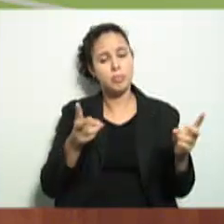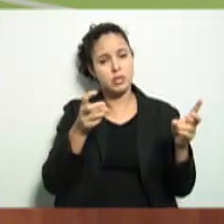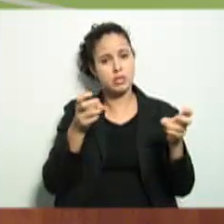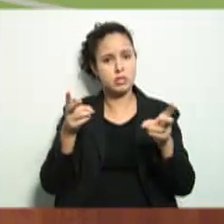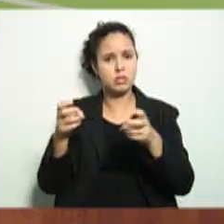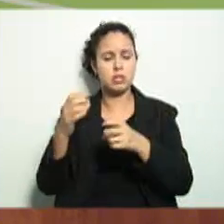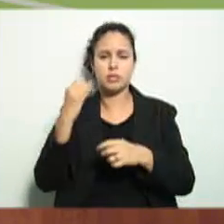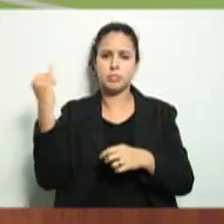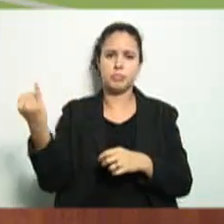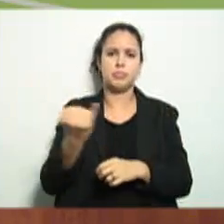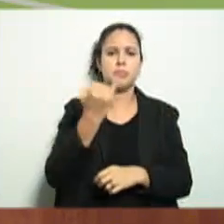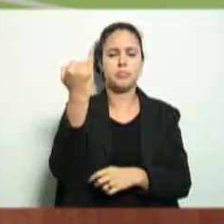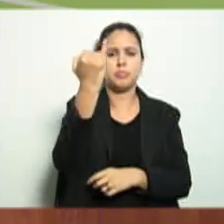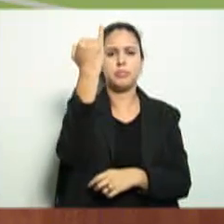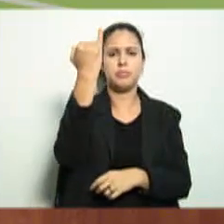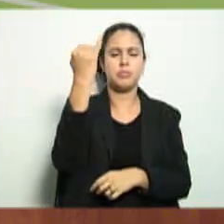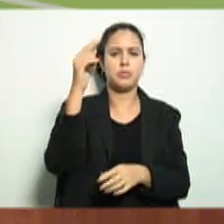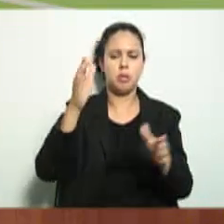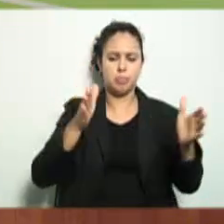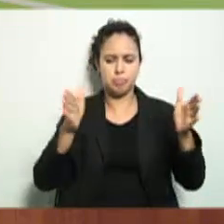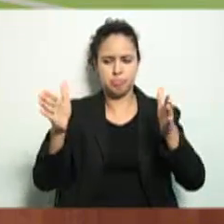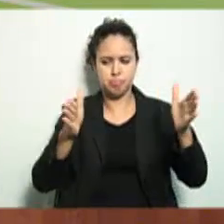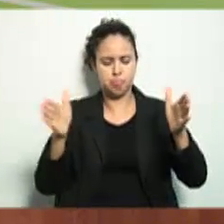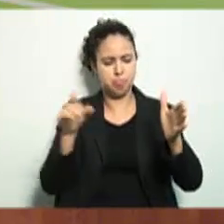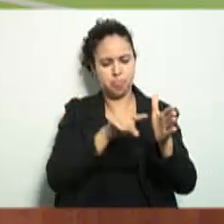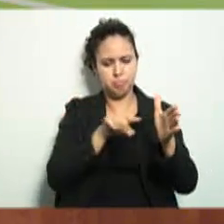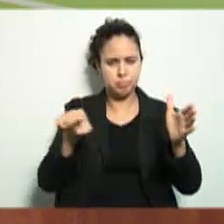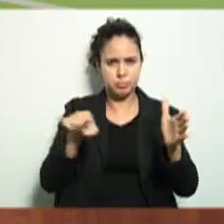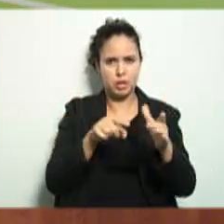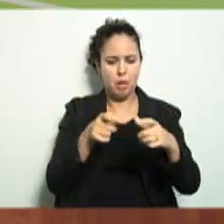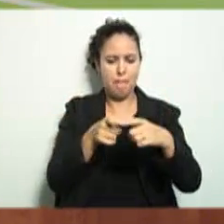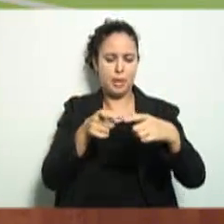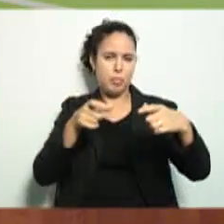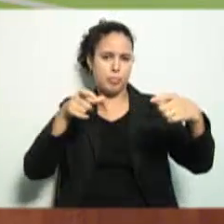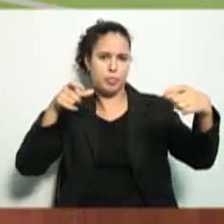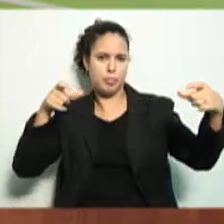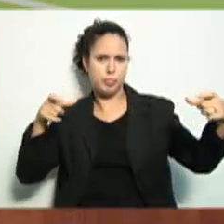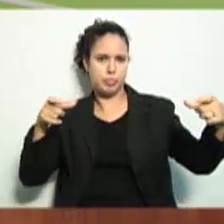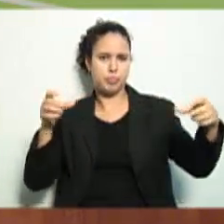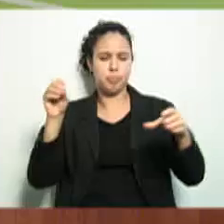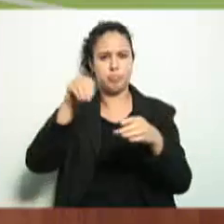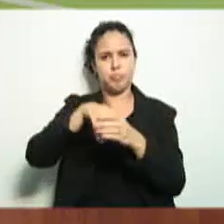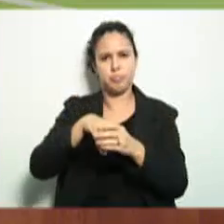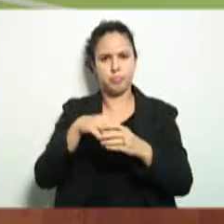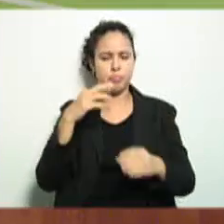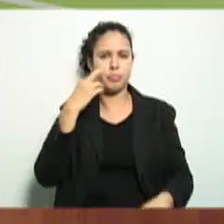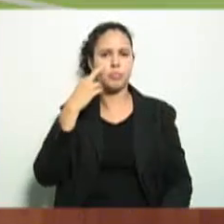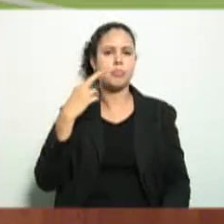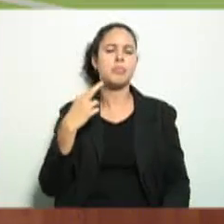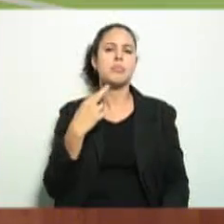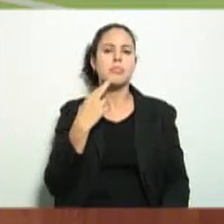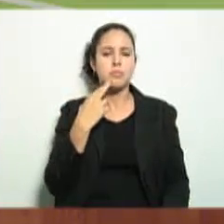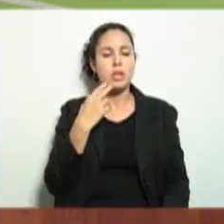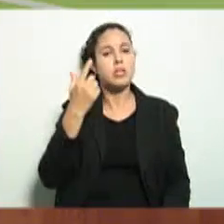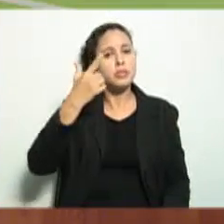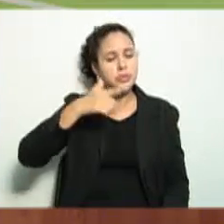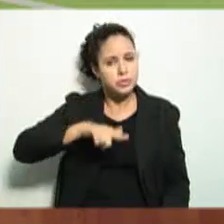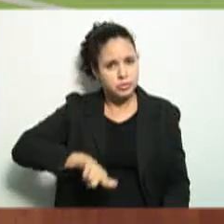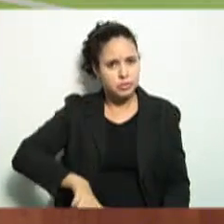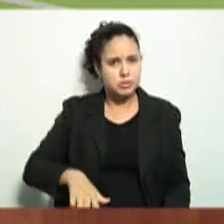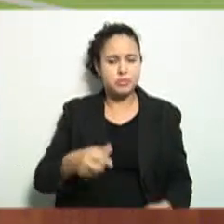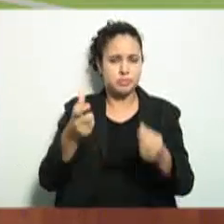foi importante esse período, esse crescimento populacional. Eu ainda trago o que eu falei da outra vez.